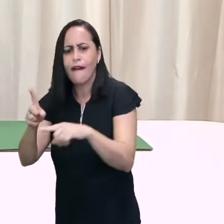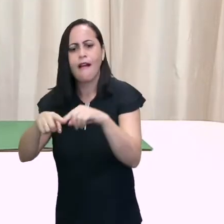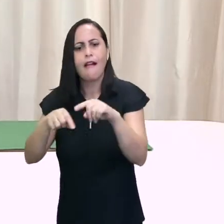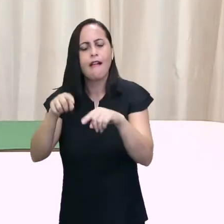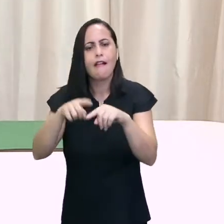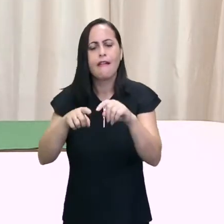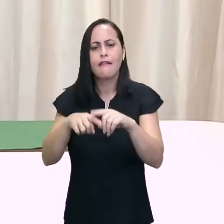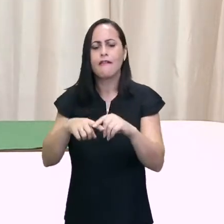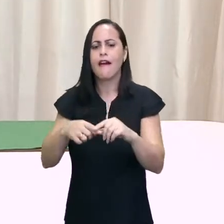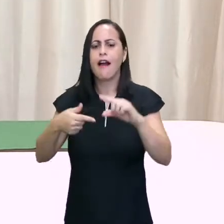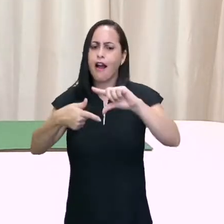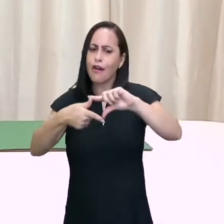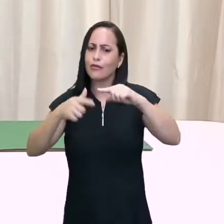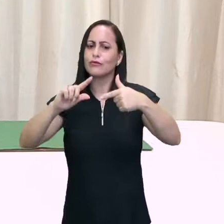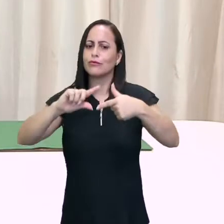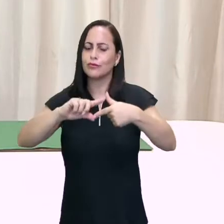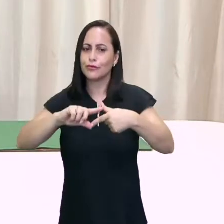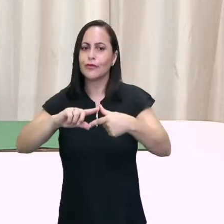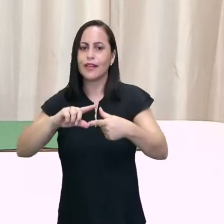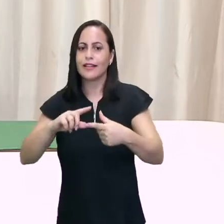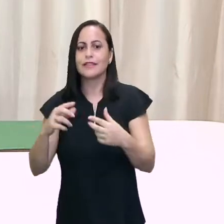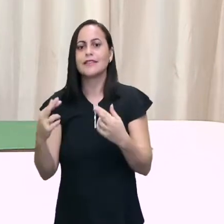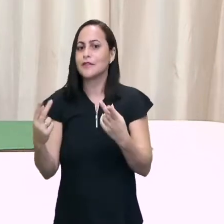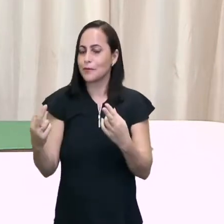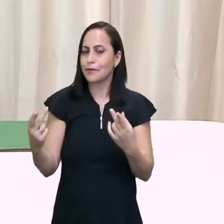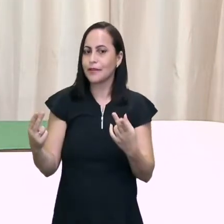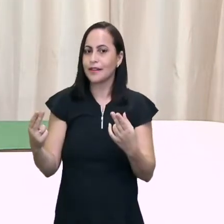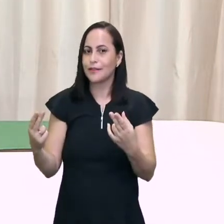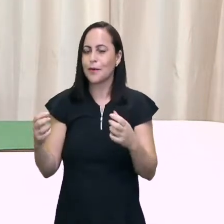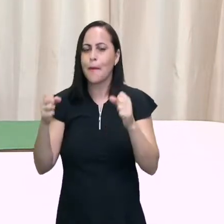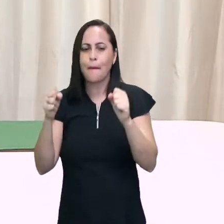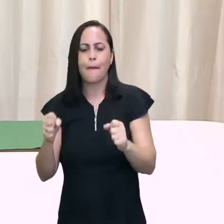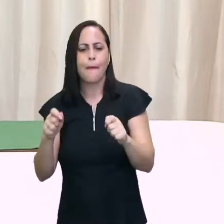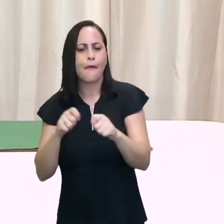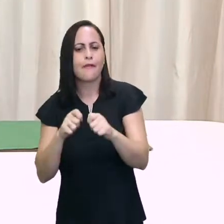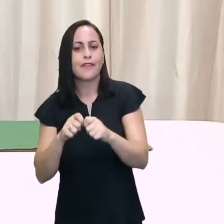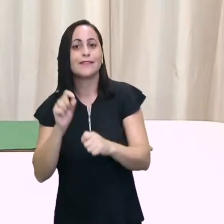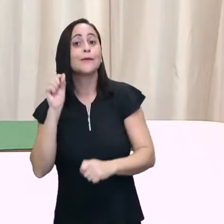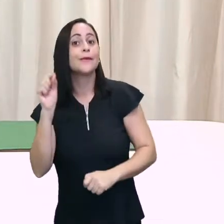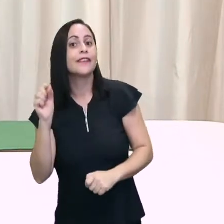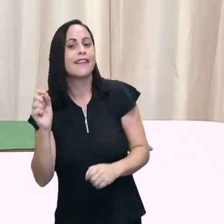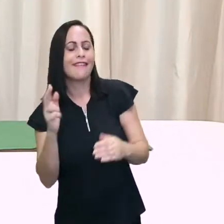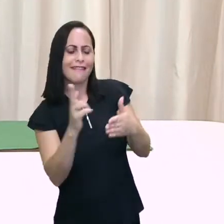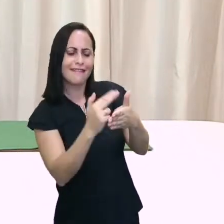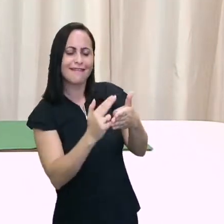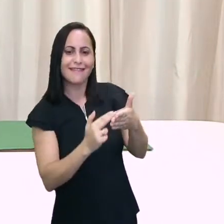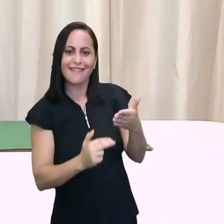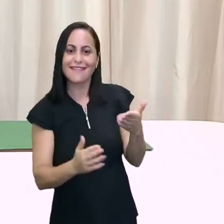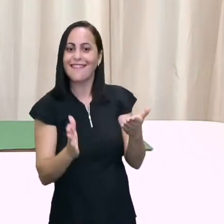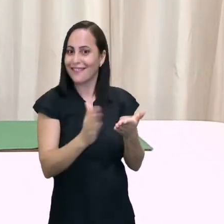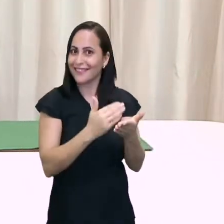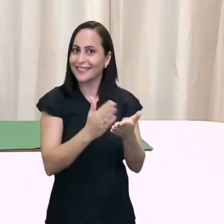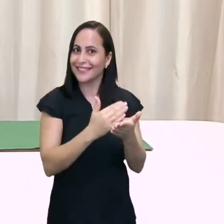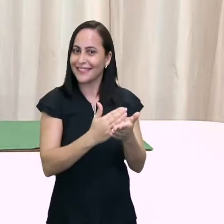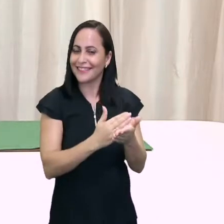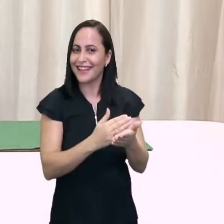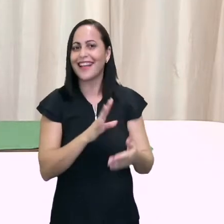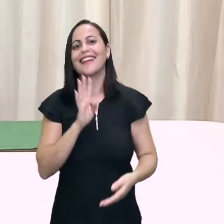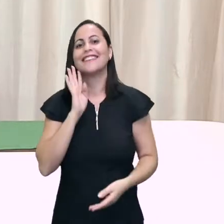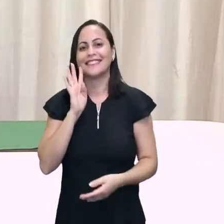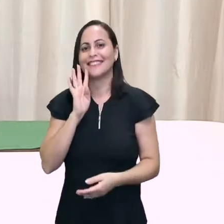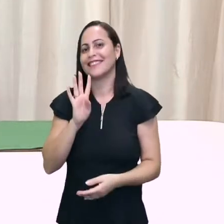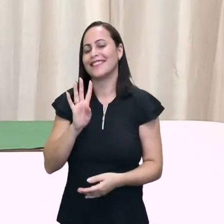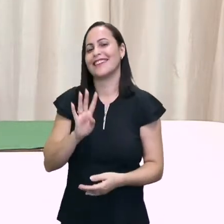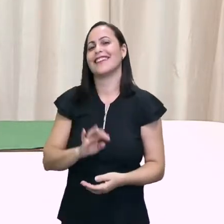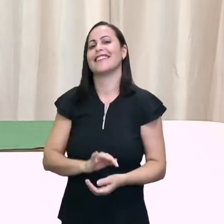das formas geométricas e podem fazer desenhos no seu caderno. Olha que legal. Não